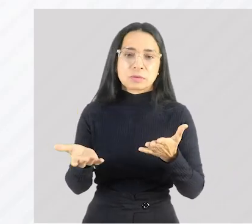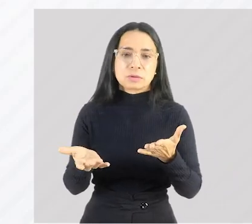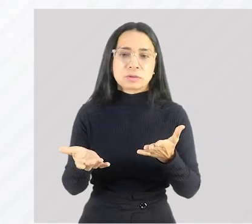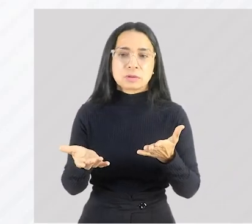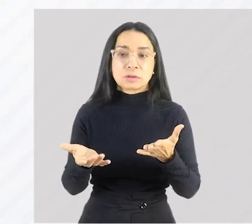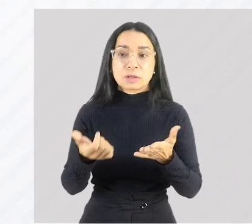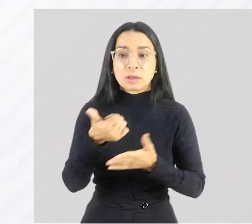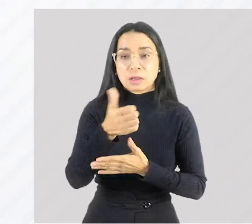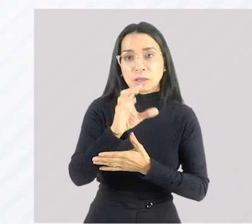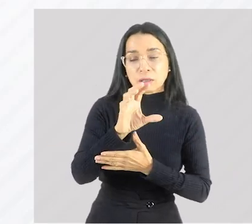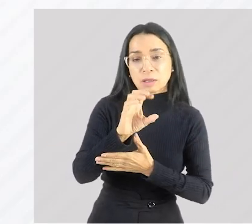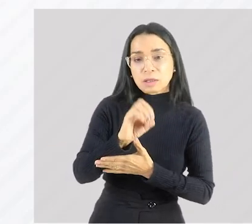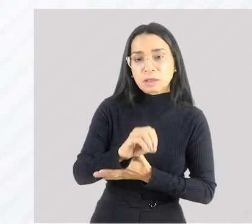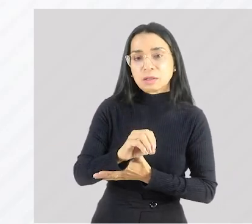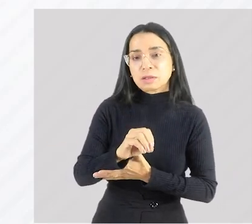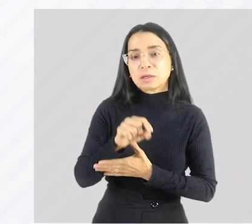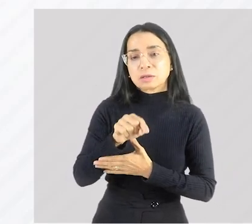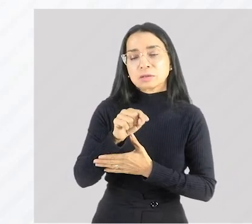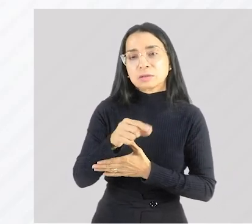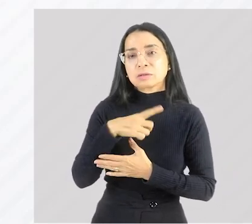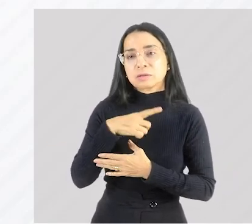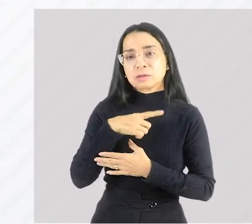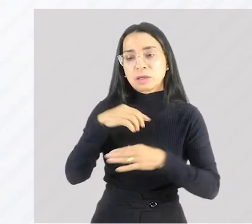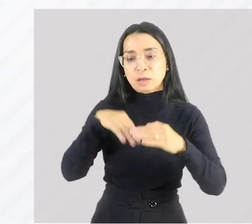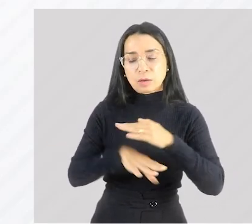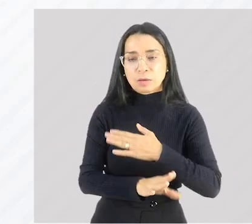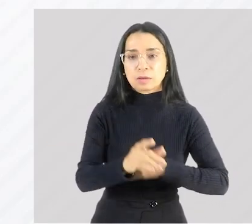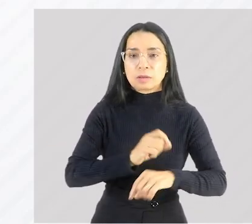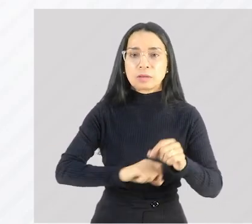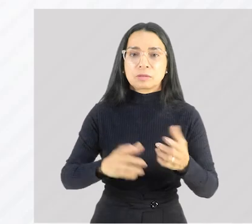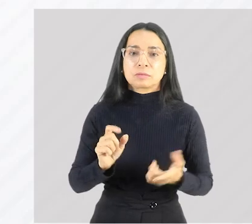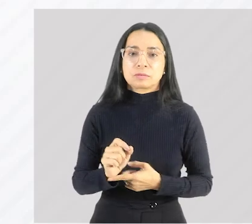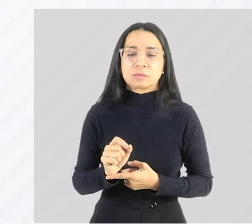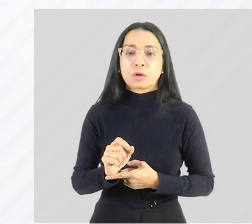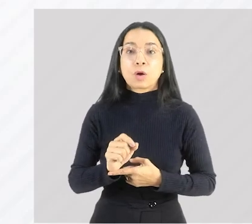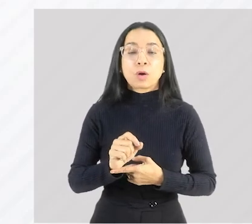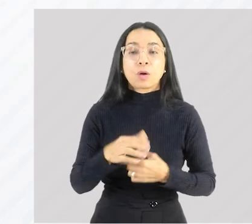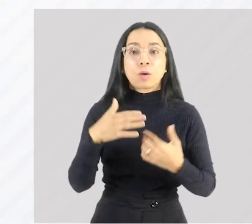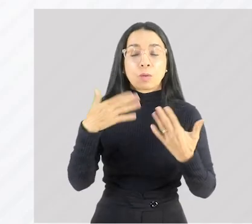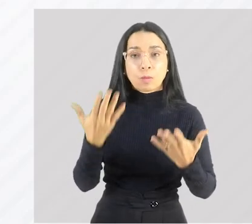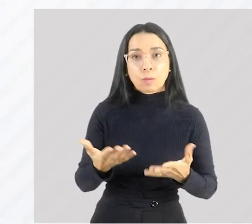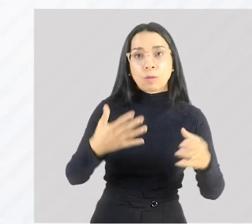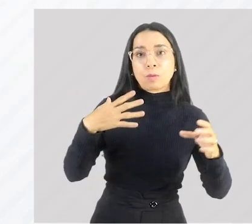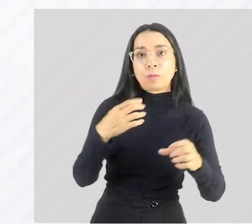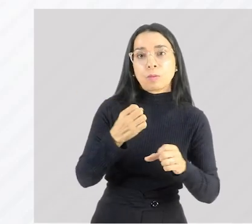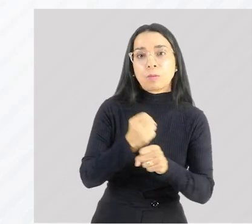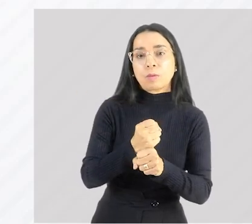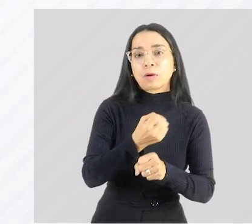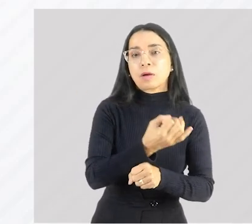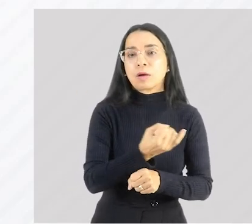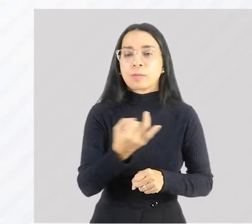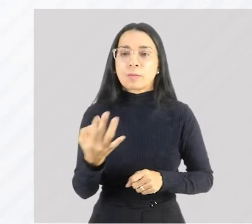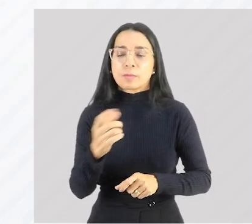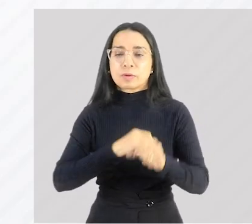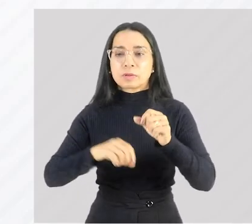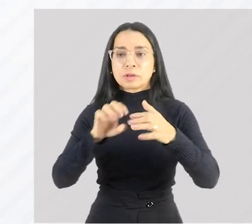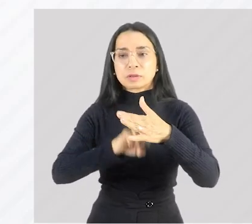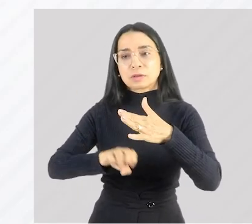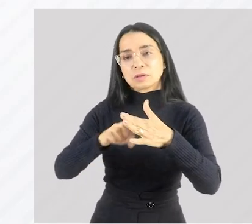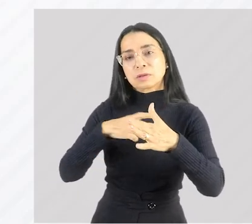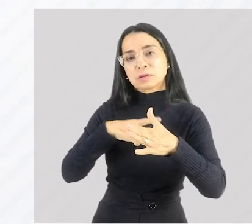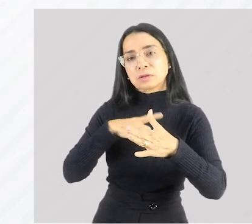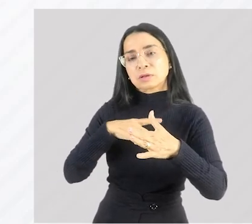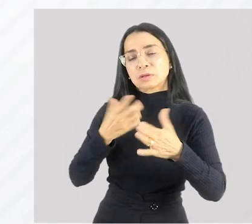aleatoriamente entre os 10 que estavam no estoque qual a probabilidade de essa empresa ter